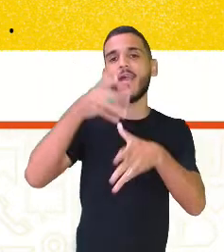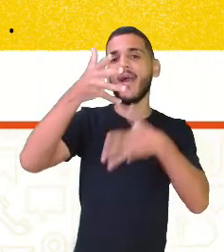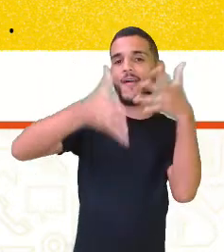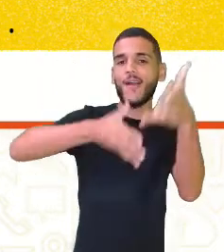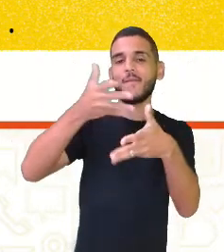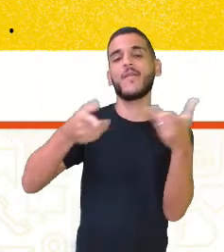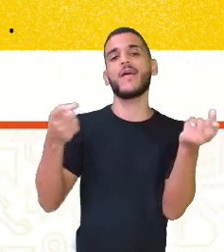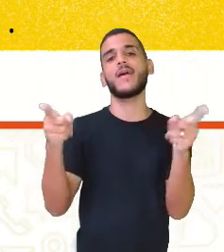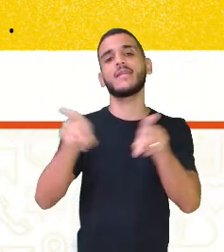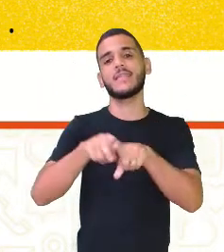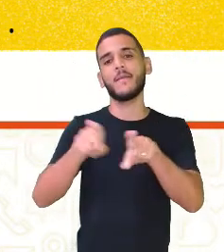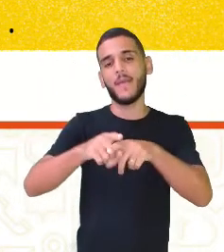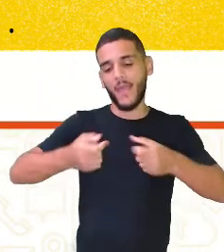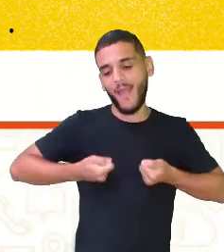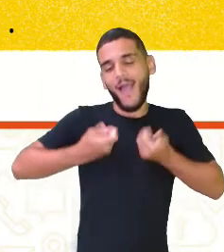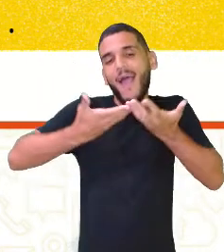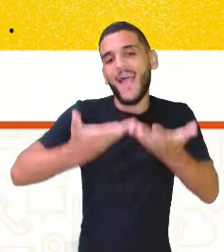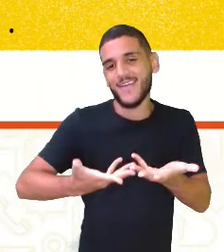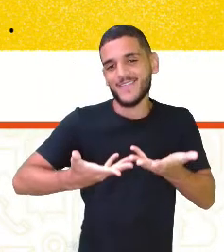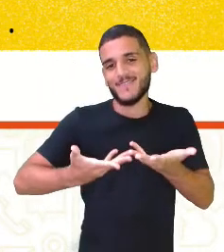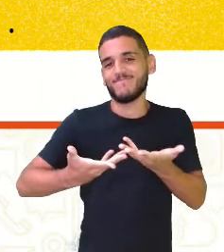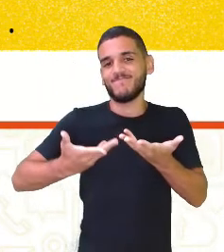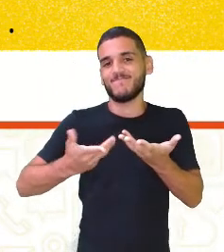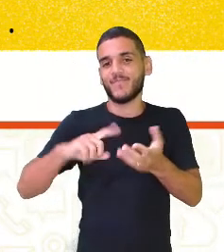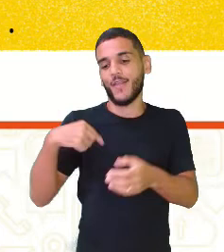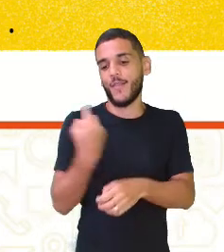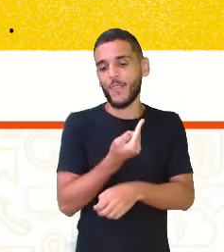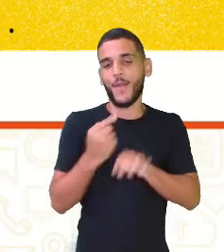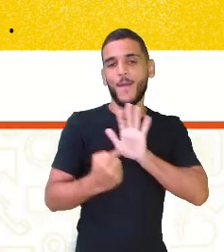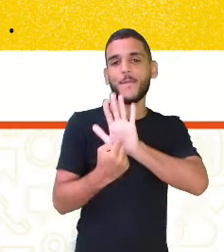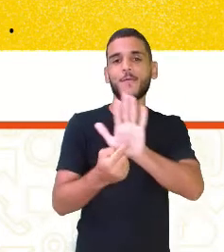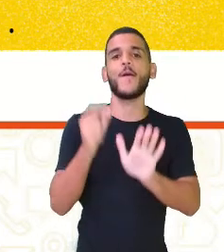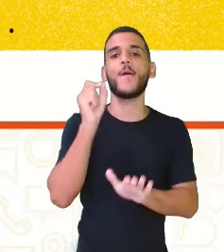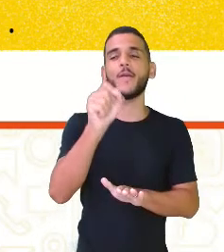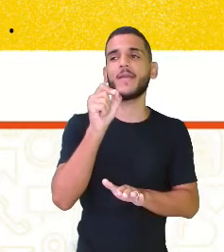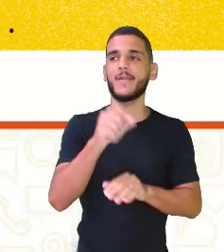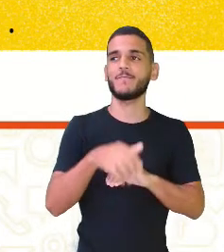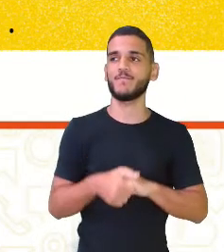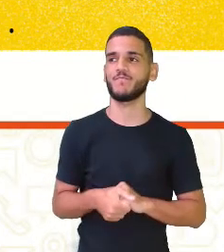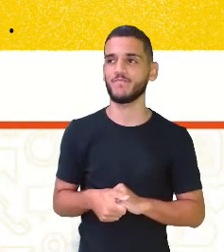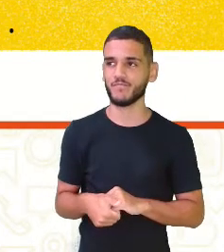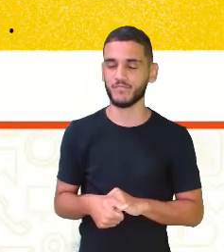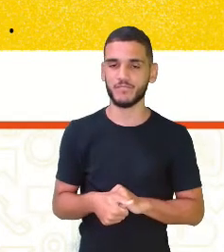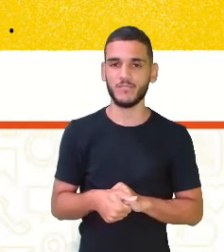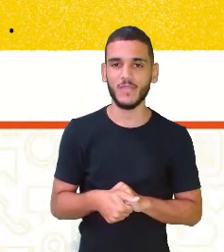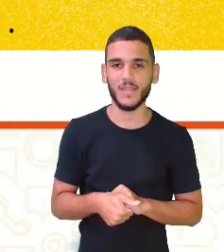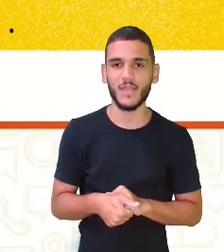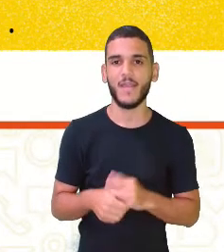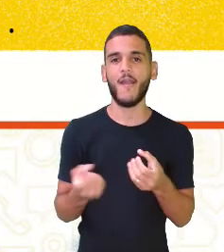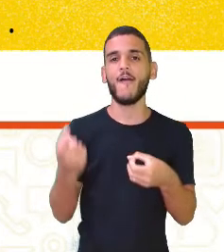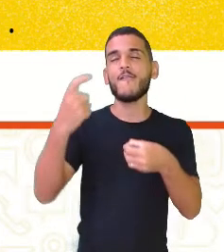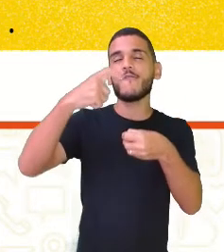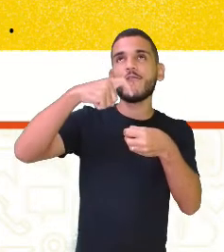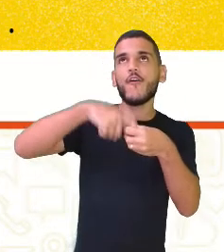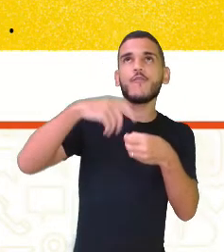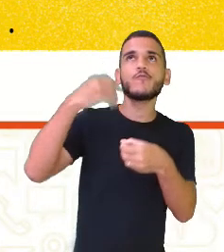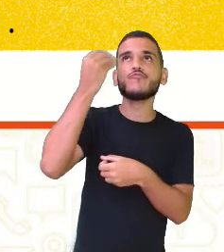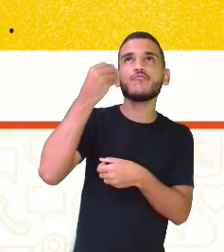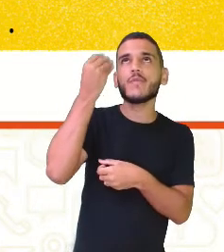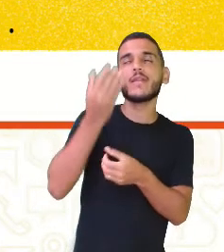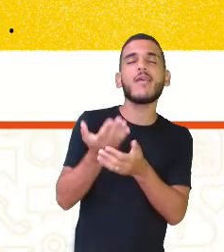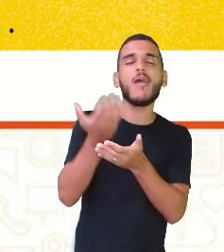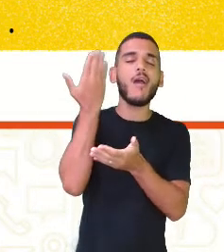Possibilidades para expressão, e a gente vai dar elementos para que ele retome experiências anteriores, para que ele